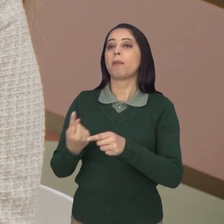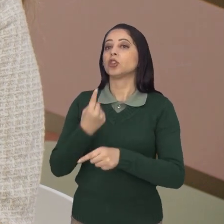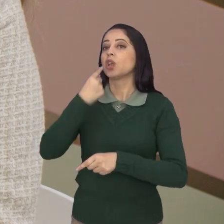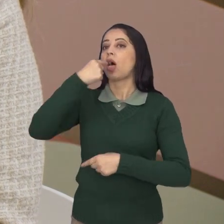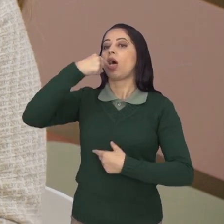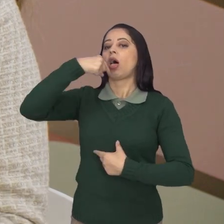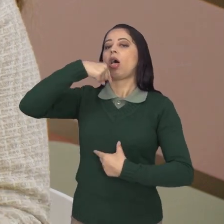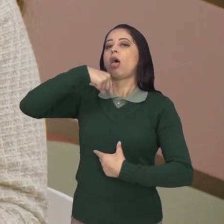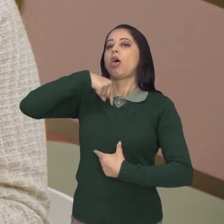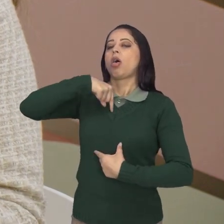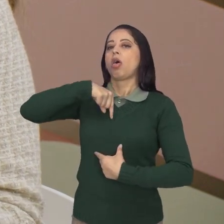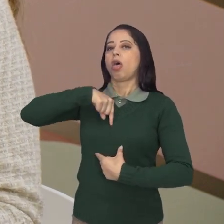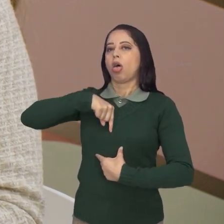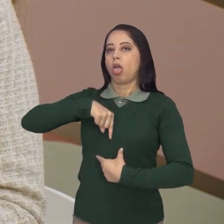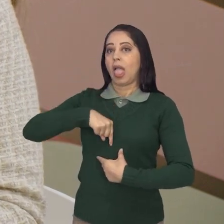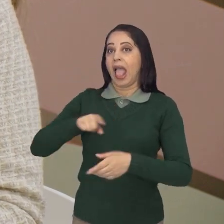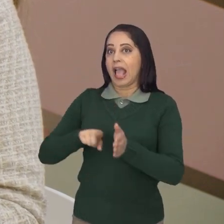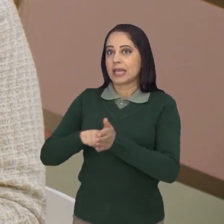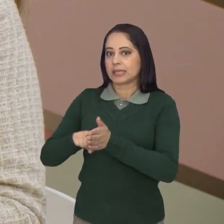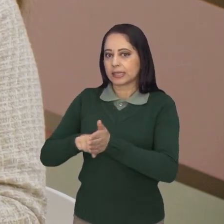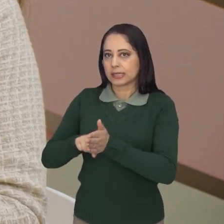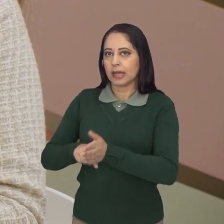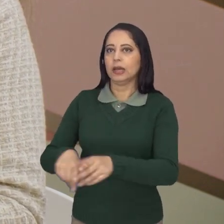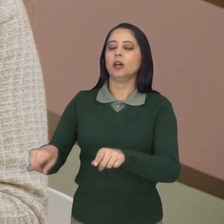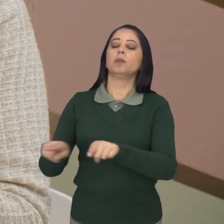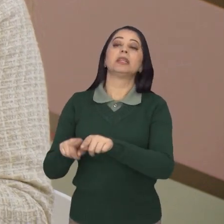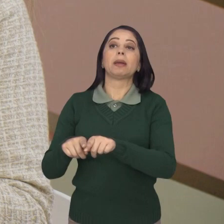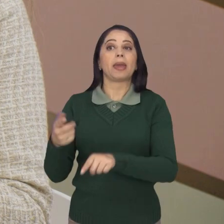à lactose, é um exame de sangue que você